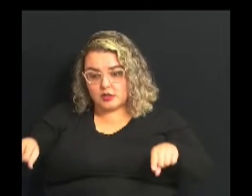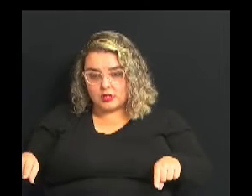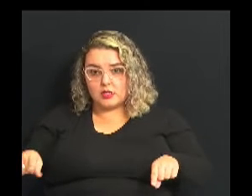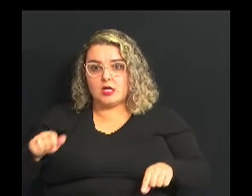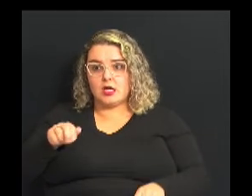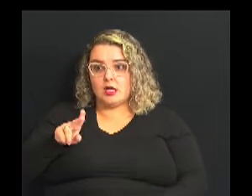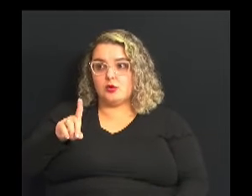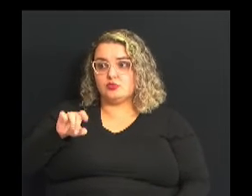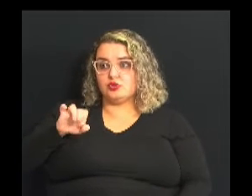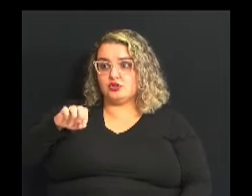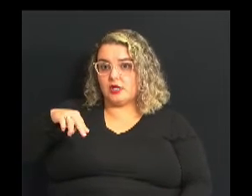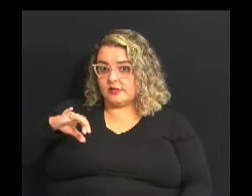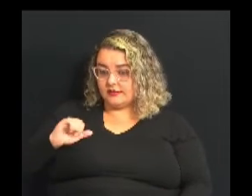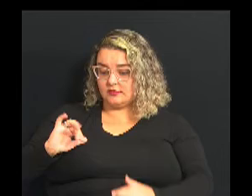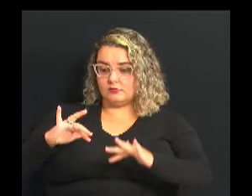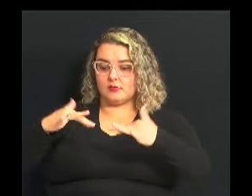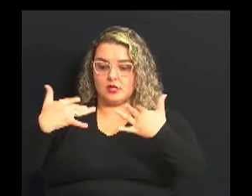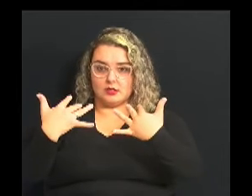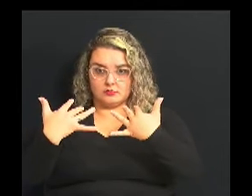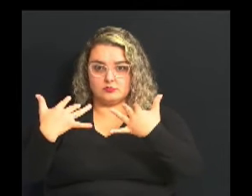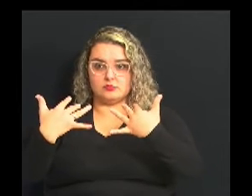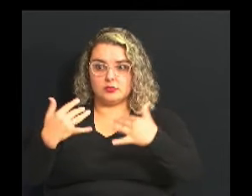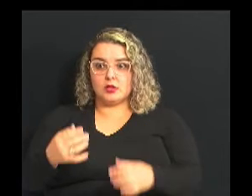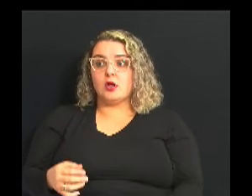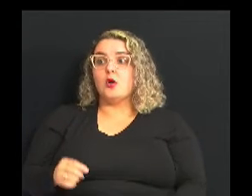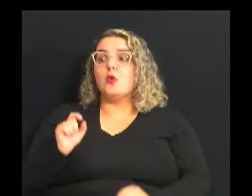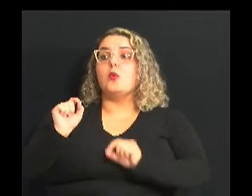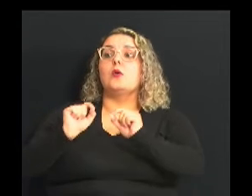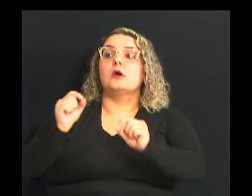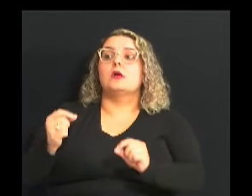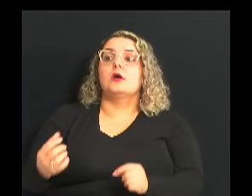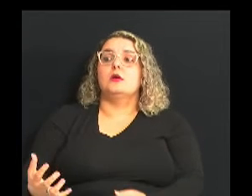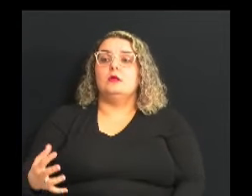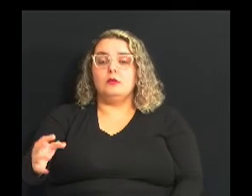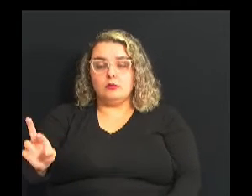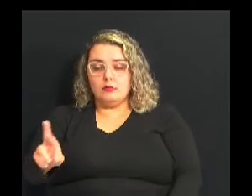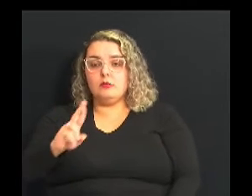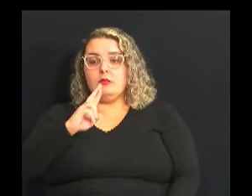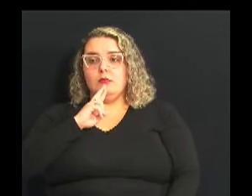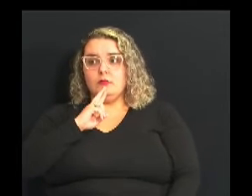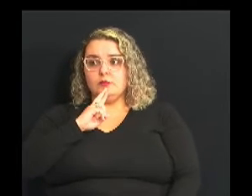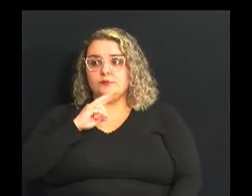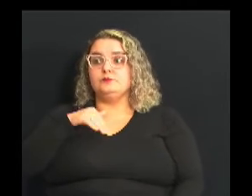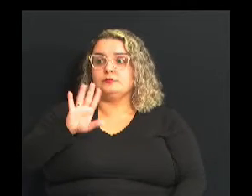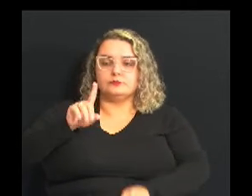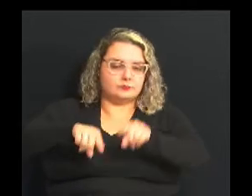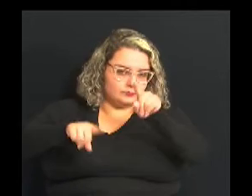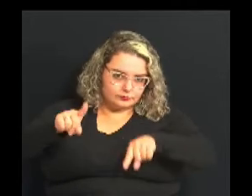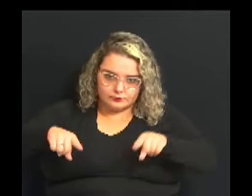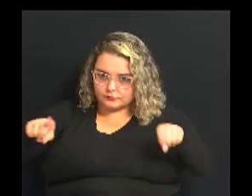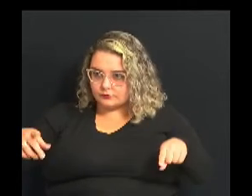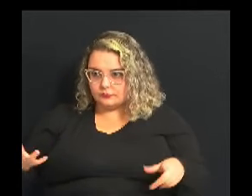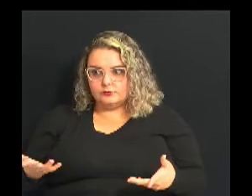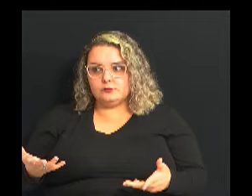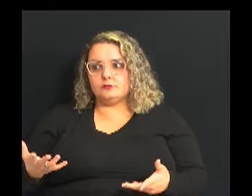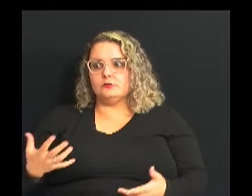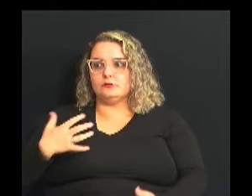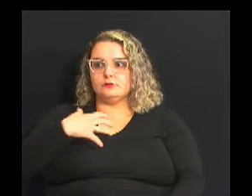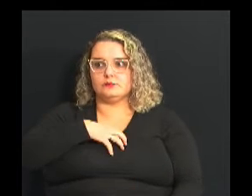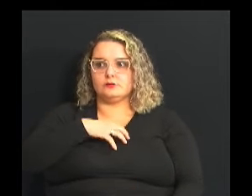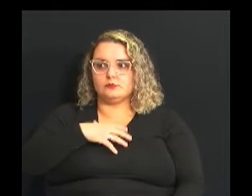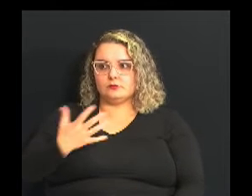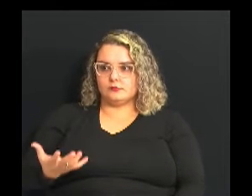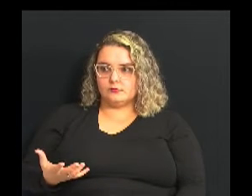sejam? São aquelas formas de retorno que a gente tem, efetivamente, dos mais variados formatos.